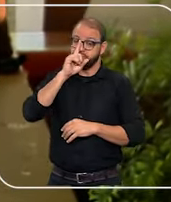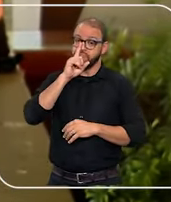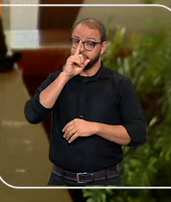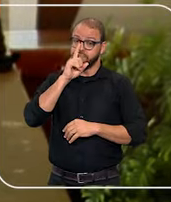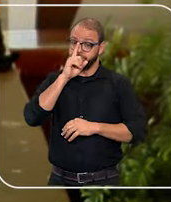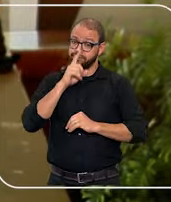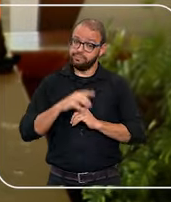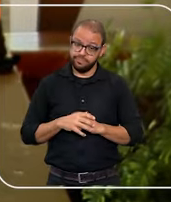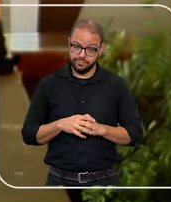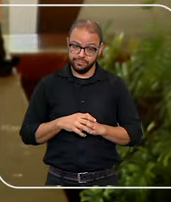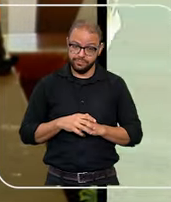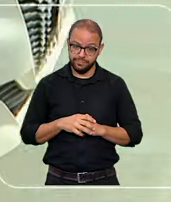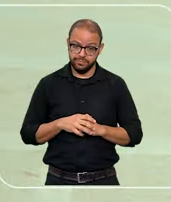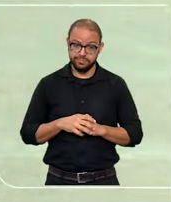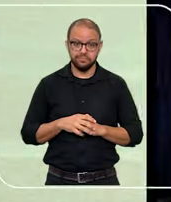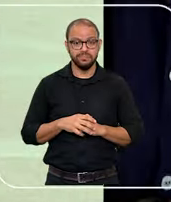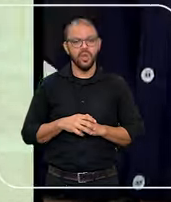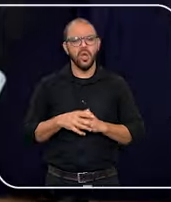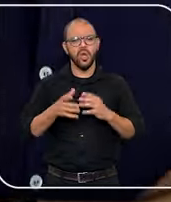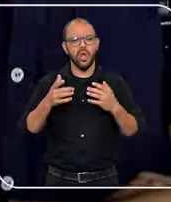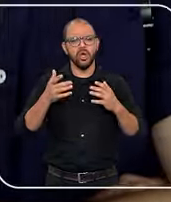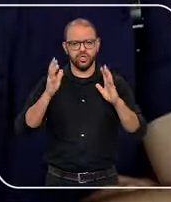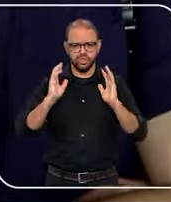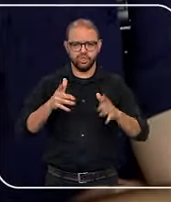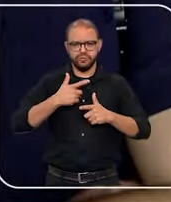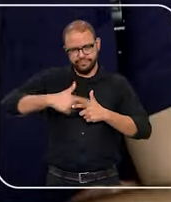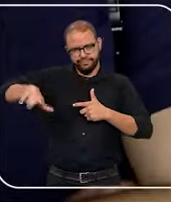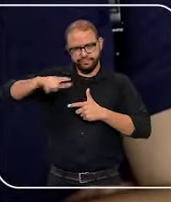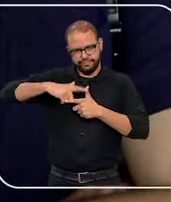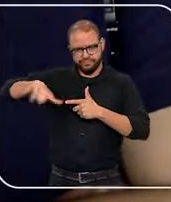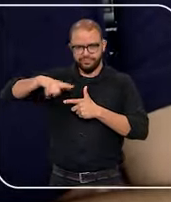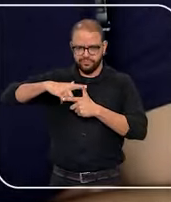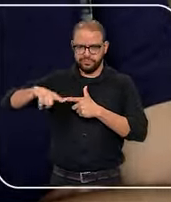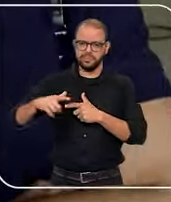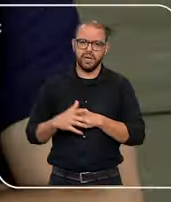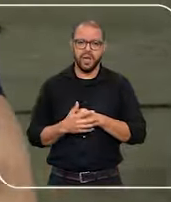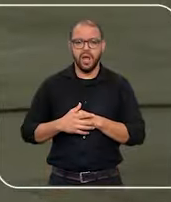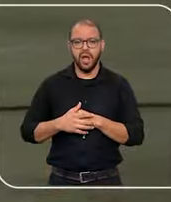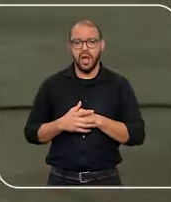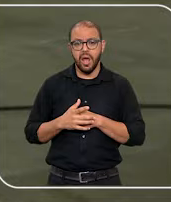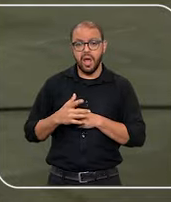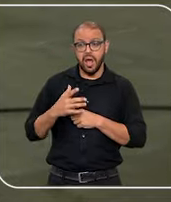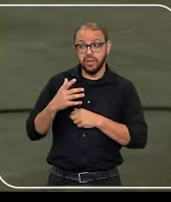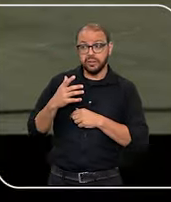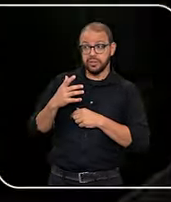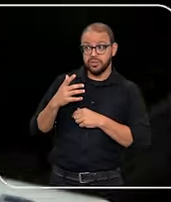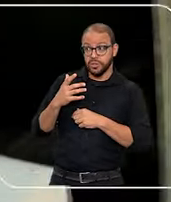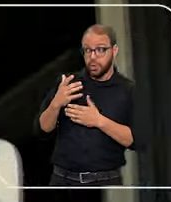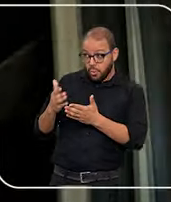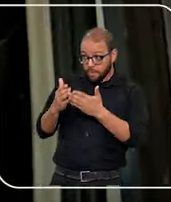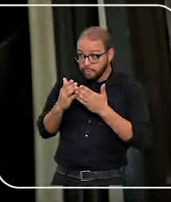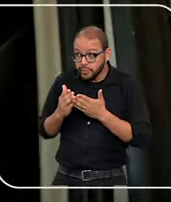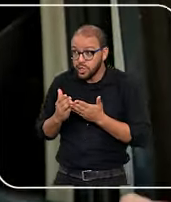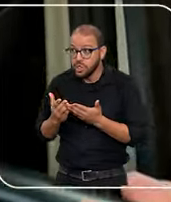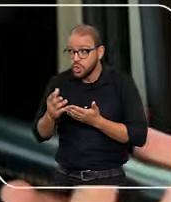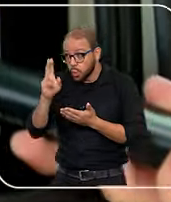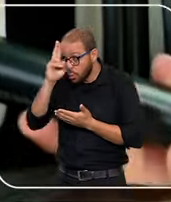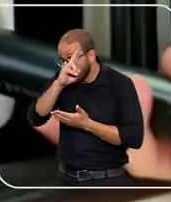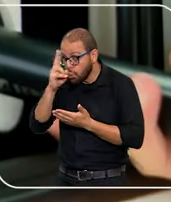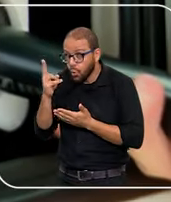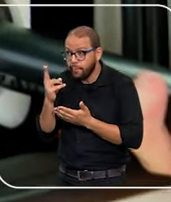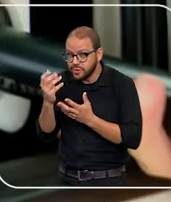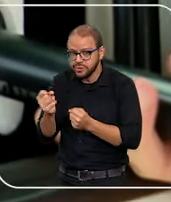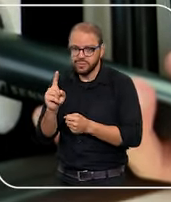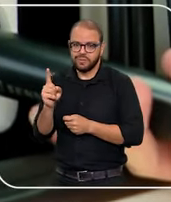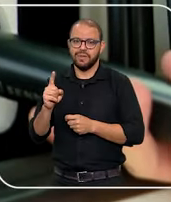que eu acho muito perigoso, muito mesmo. Já tive problema para aceitarem a corrida.